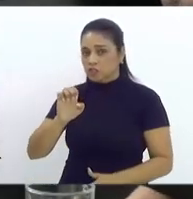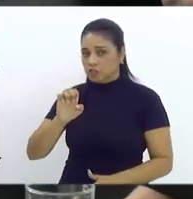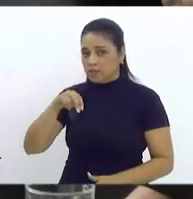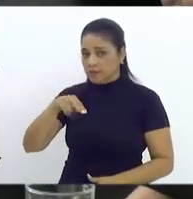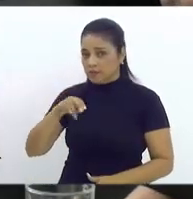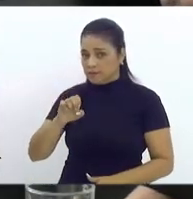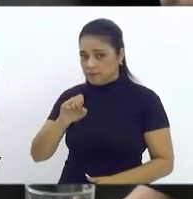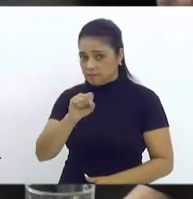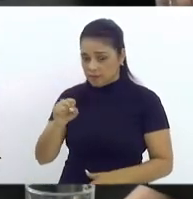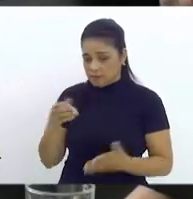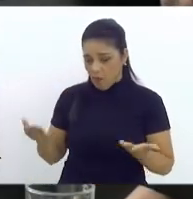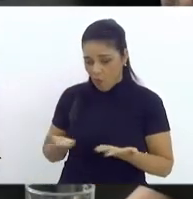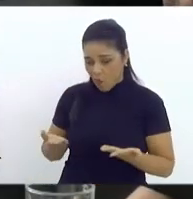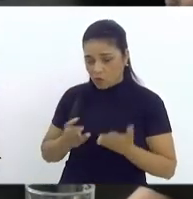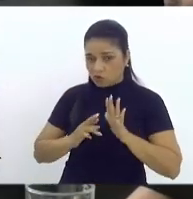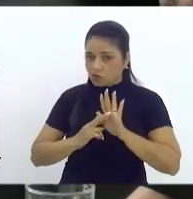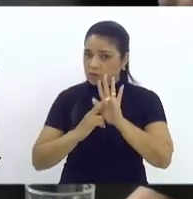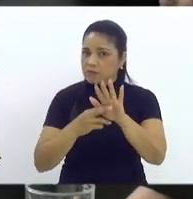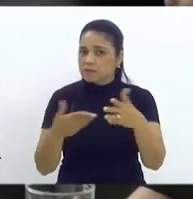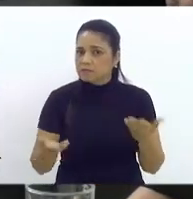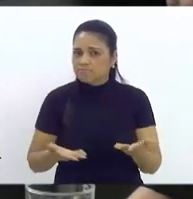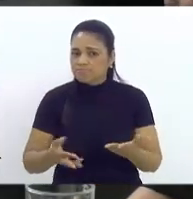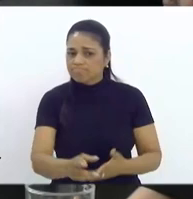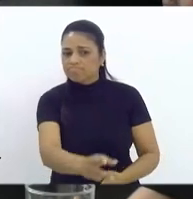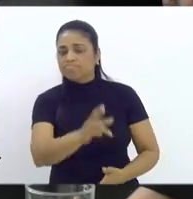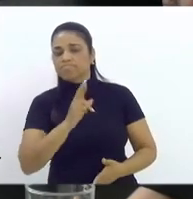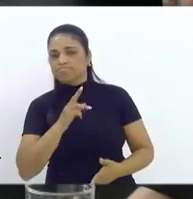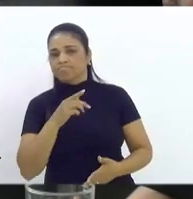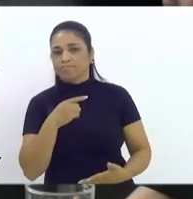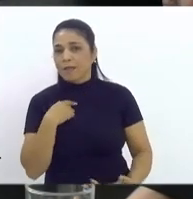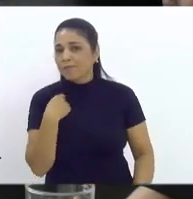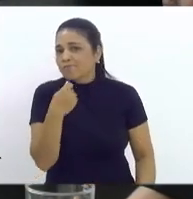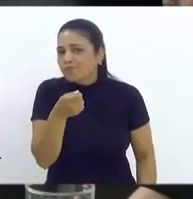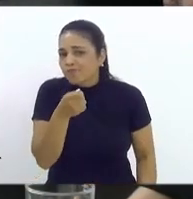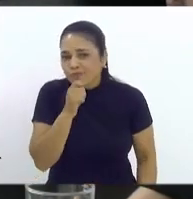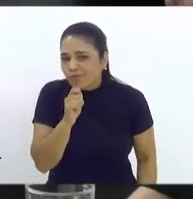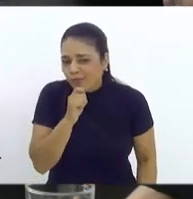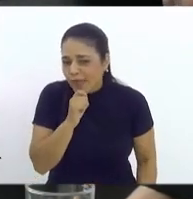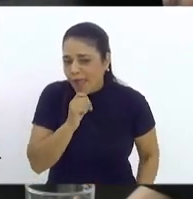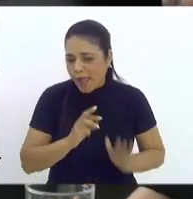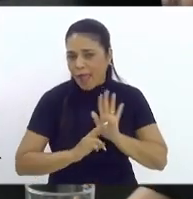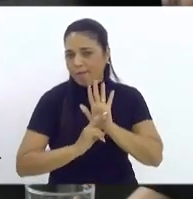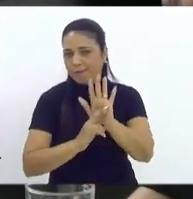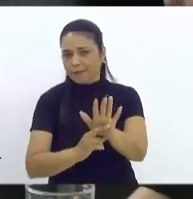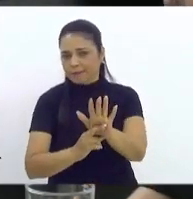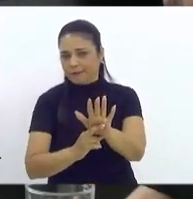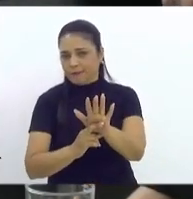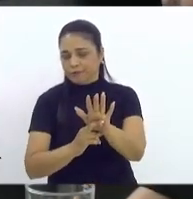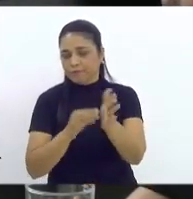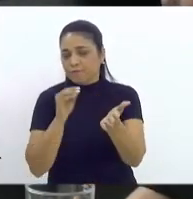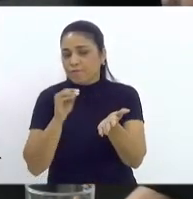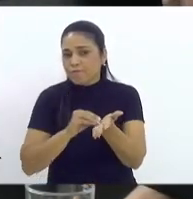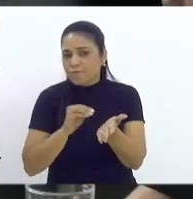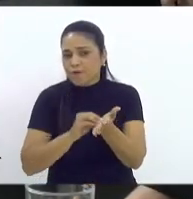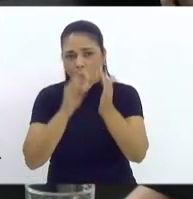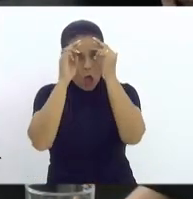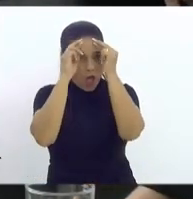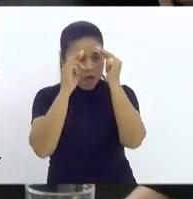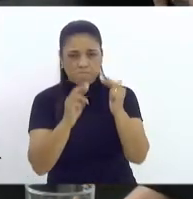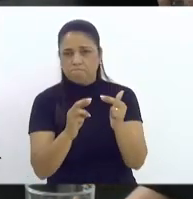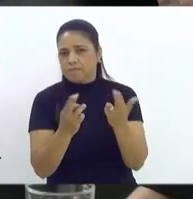que possamos, né, ter uma resposta. Infelizmente, com essa ausência, essa falta de